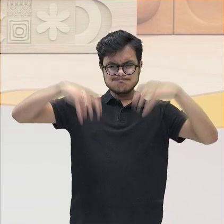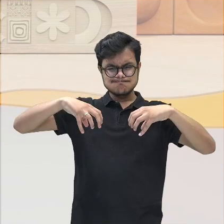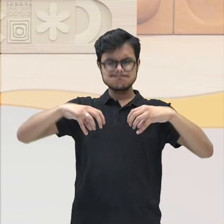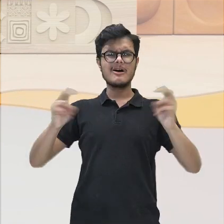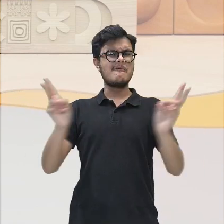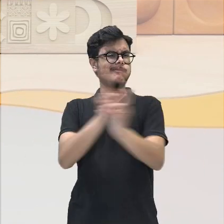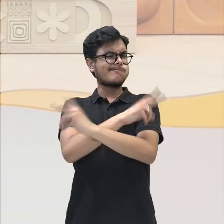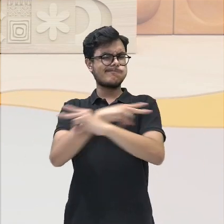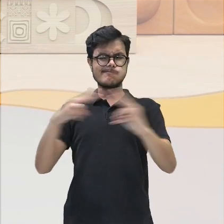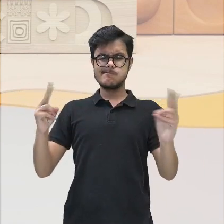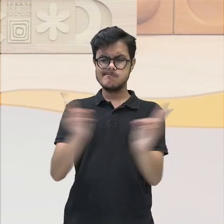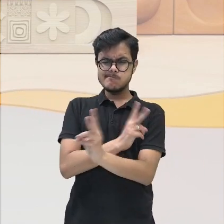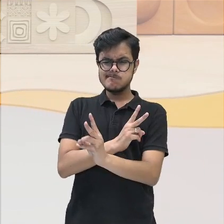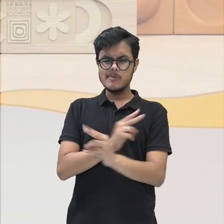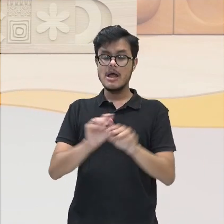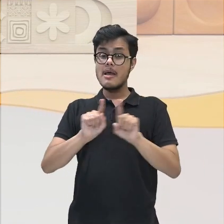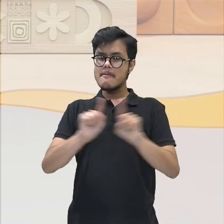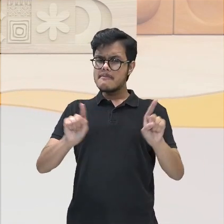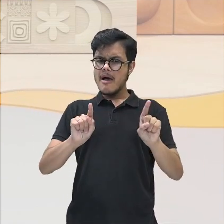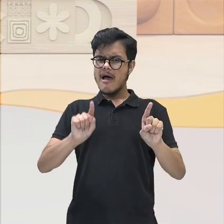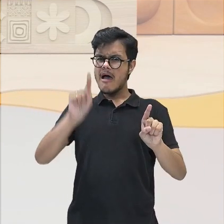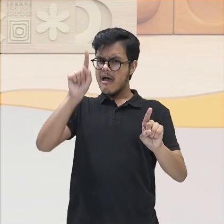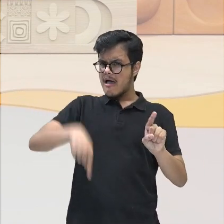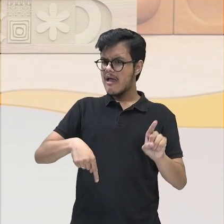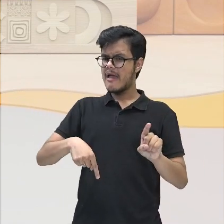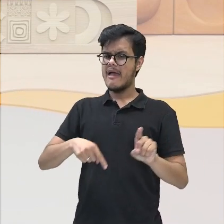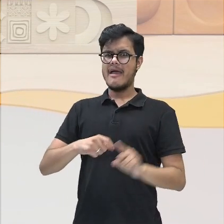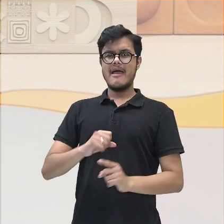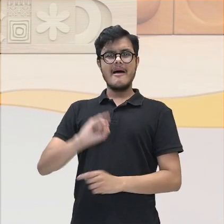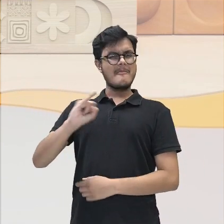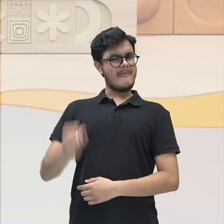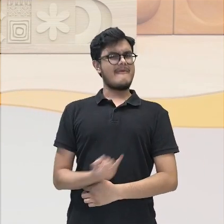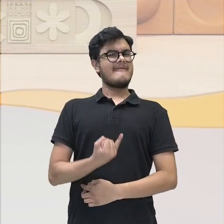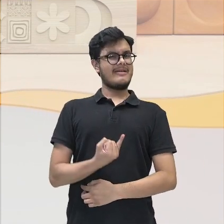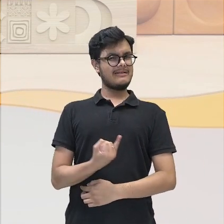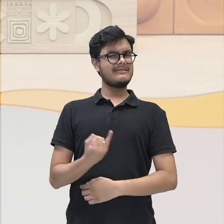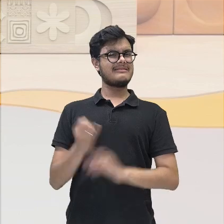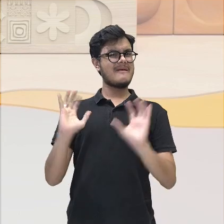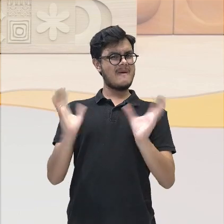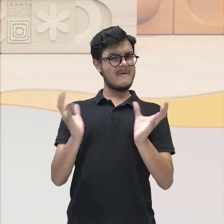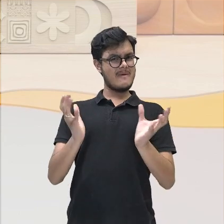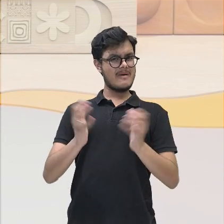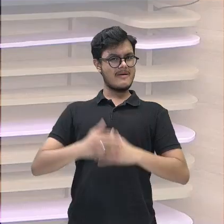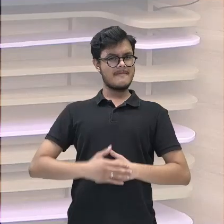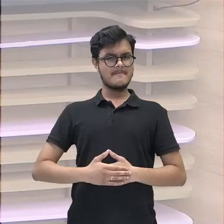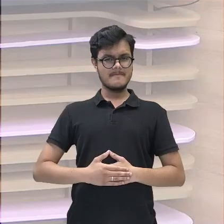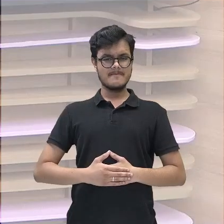ventos fortes. Será que o pessoal aí vai aproveitar para curtir esse tempo atmosférico?